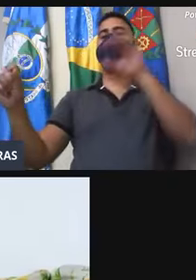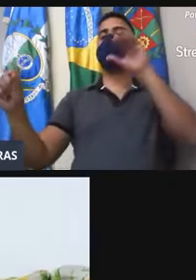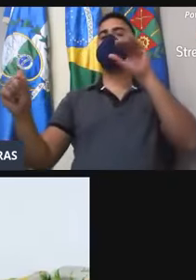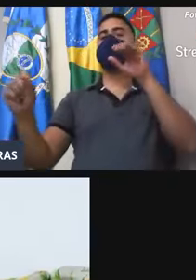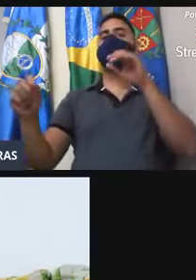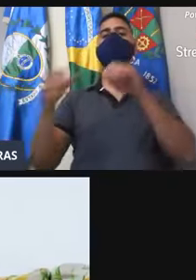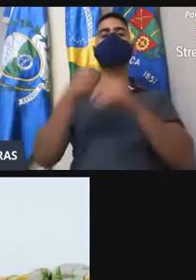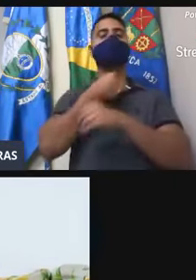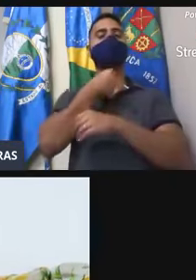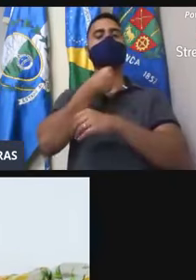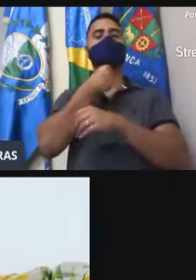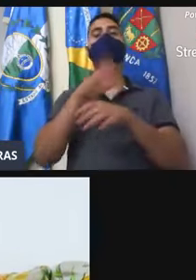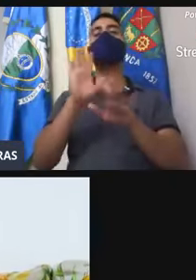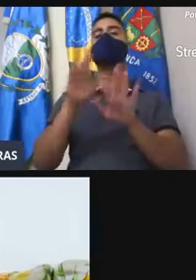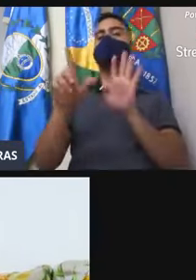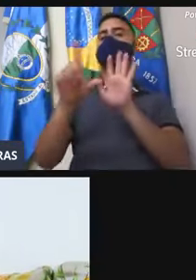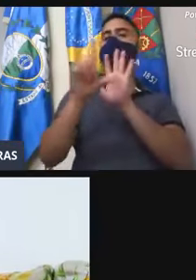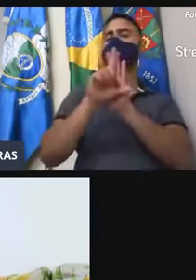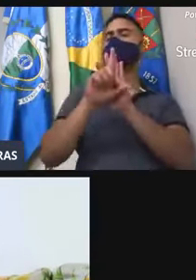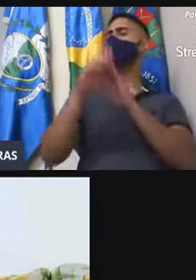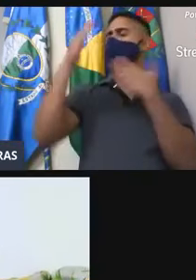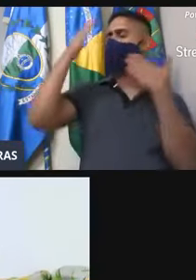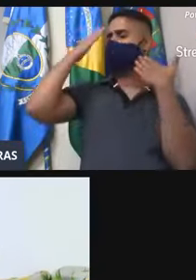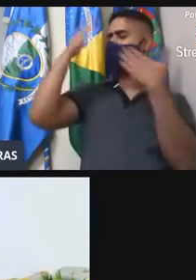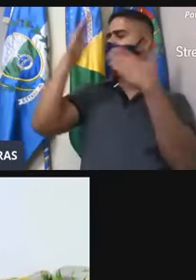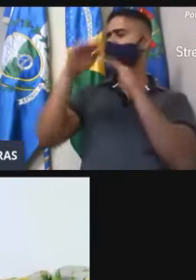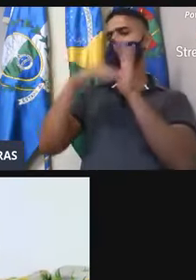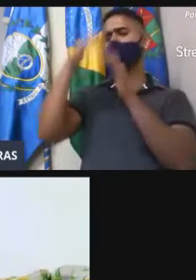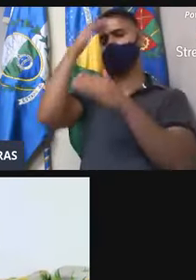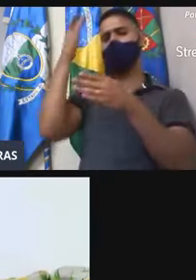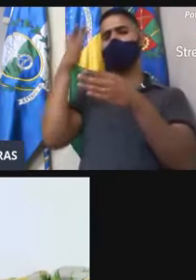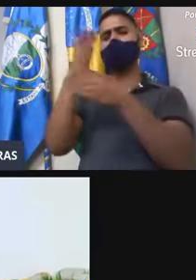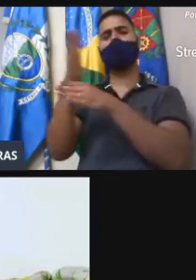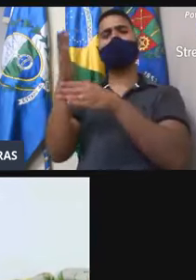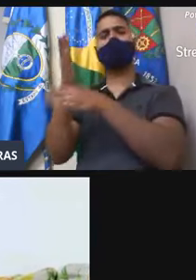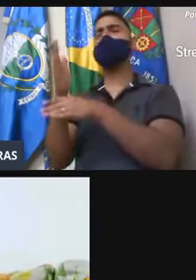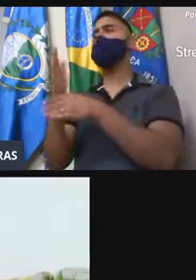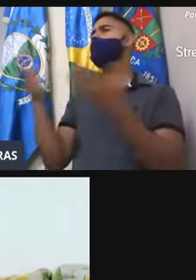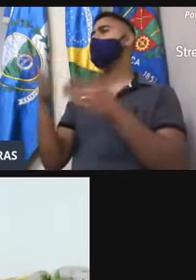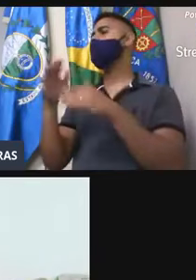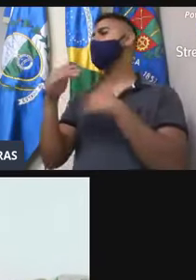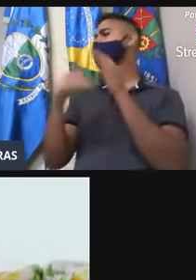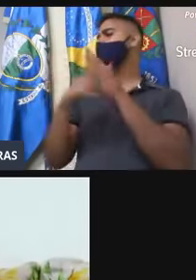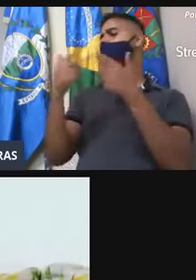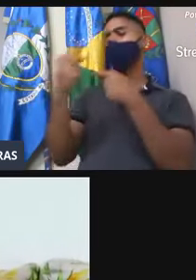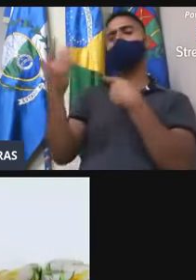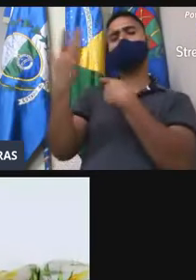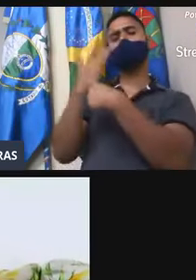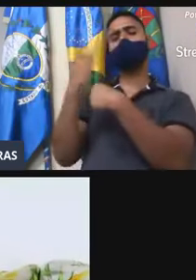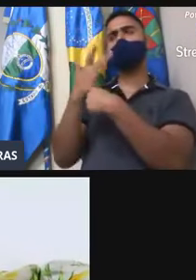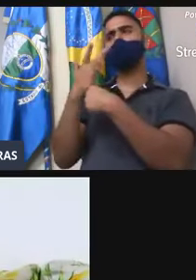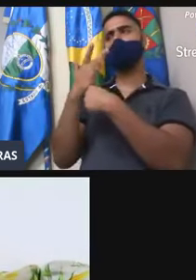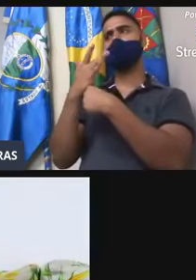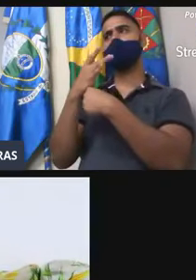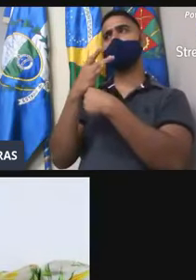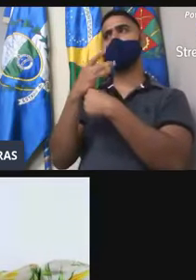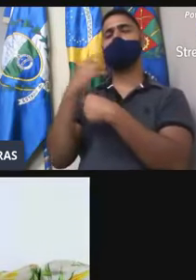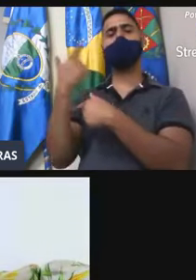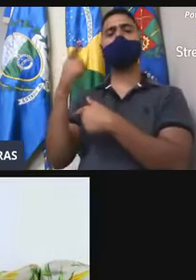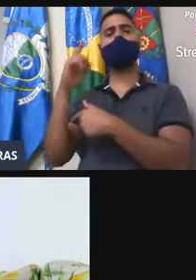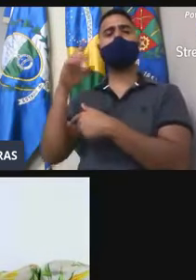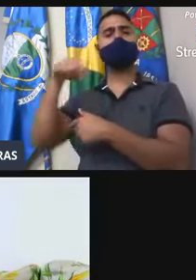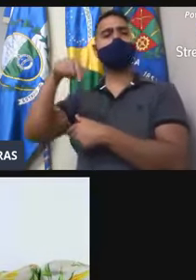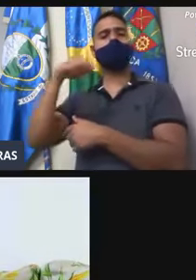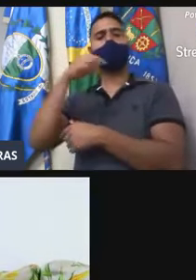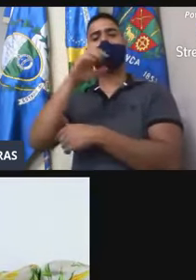a lei é feita para isso. Obrigado a todos que aprovaram. E agora, todos os benefícios eventuais, Celcinho, não vão sair mais